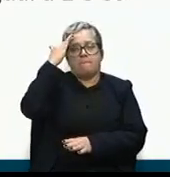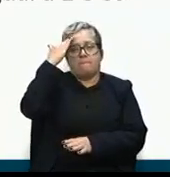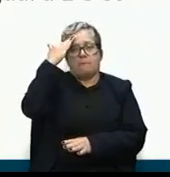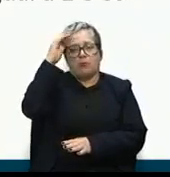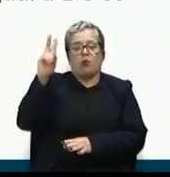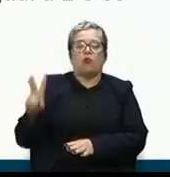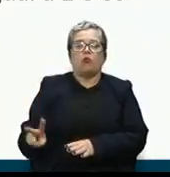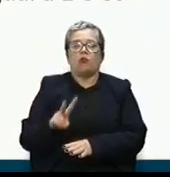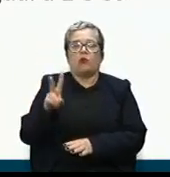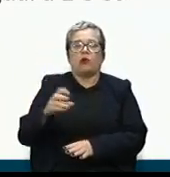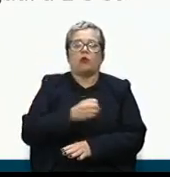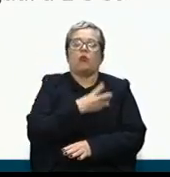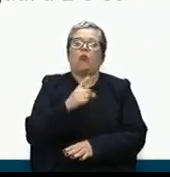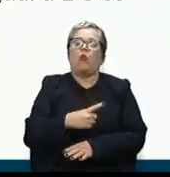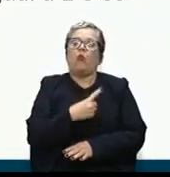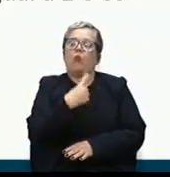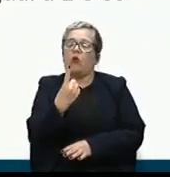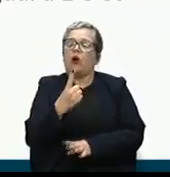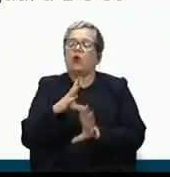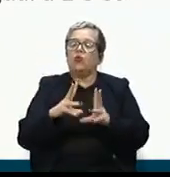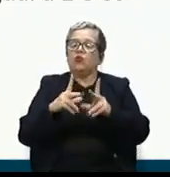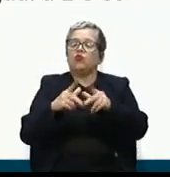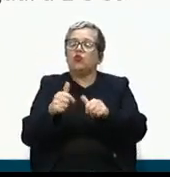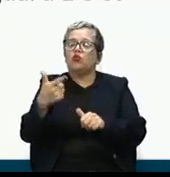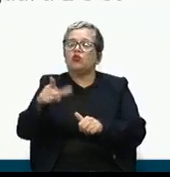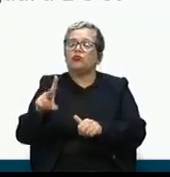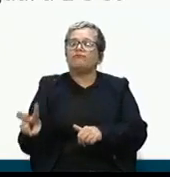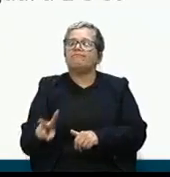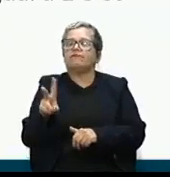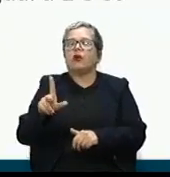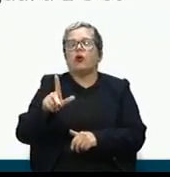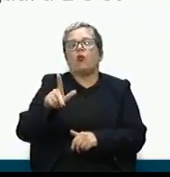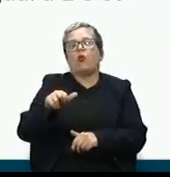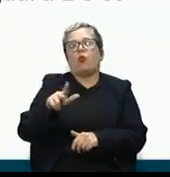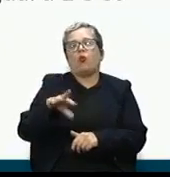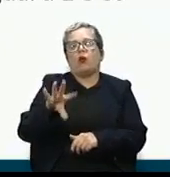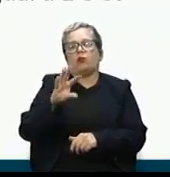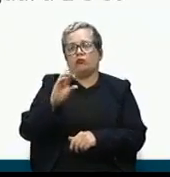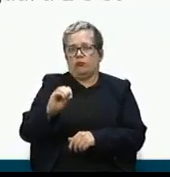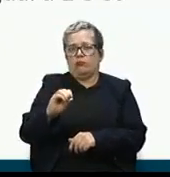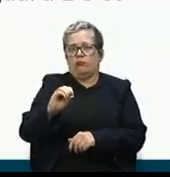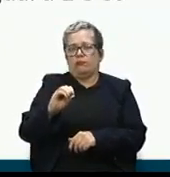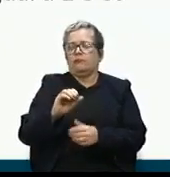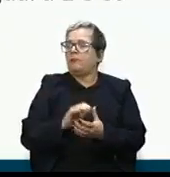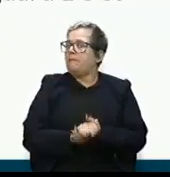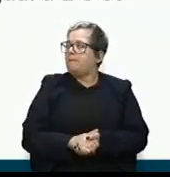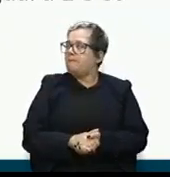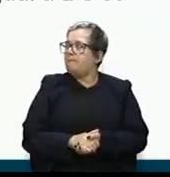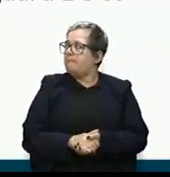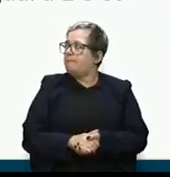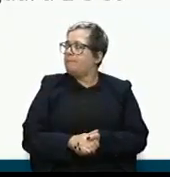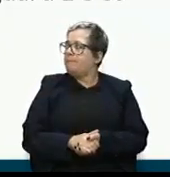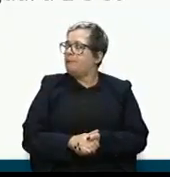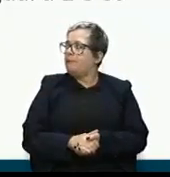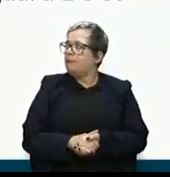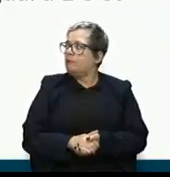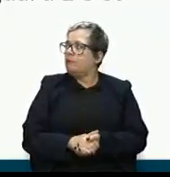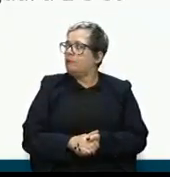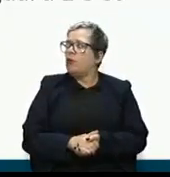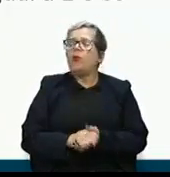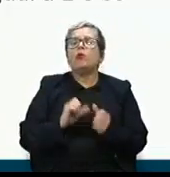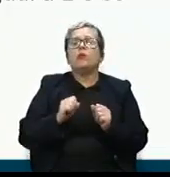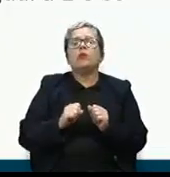um valor numérico de 1 e todos os demais são iguais a 0. E o que nós